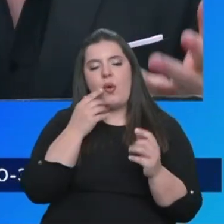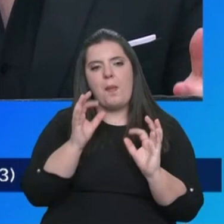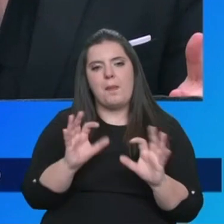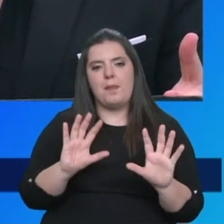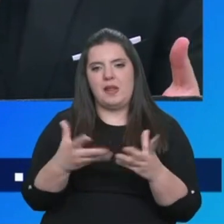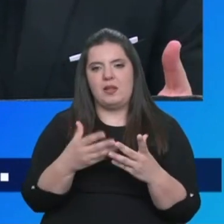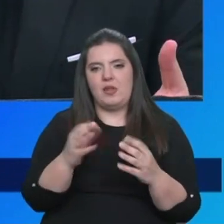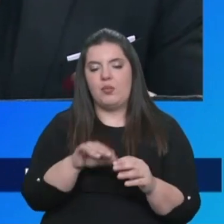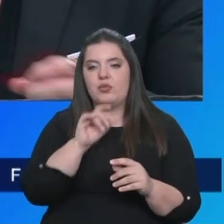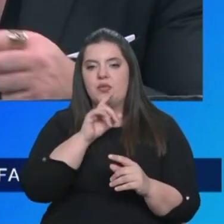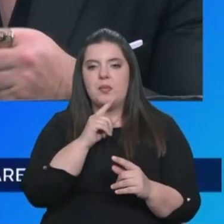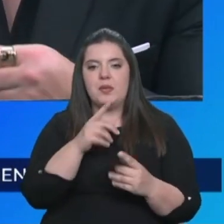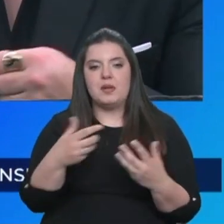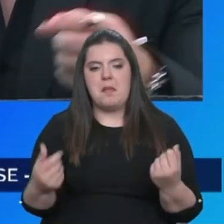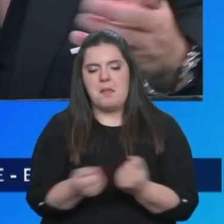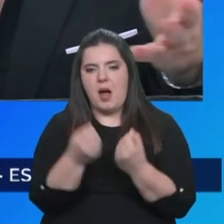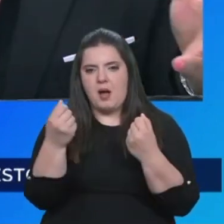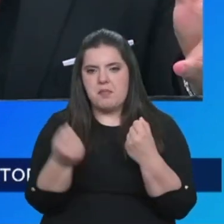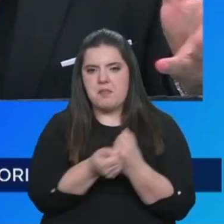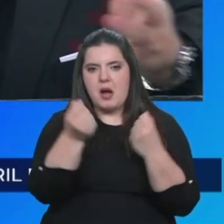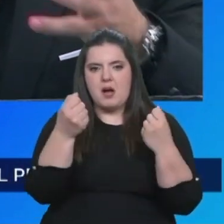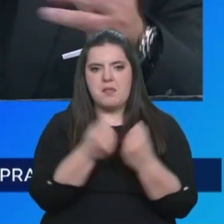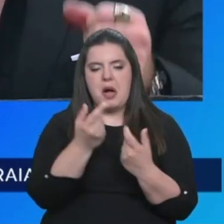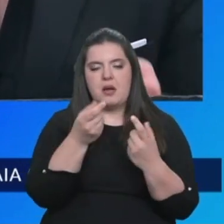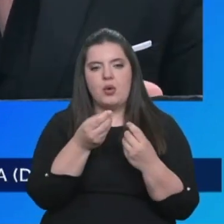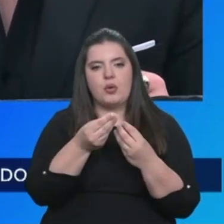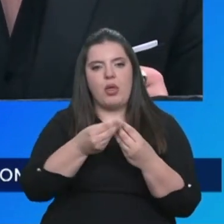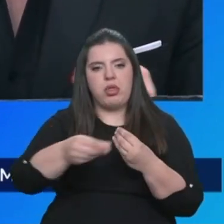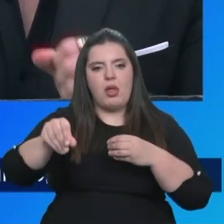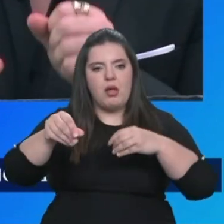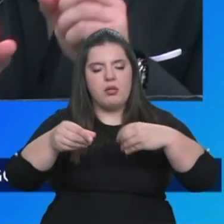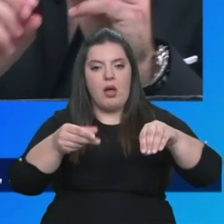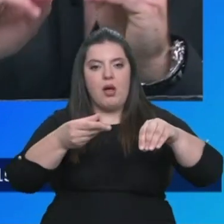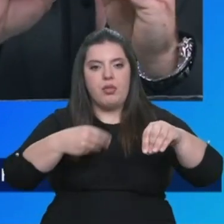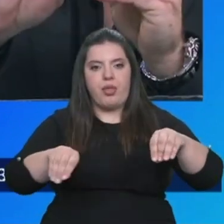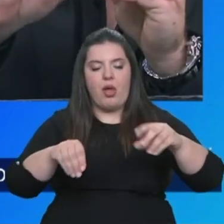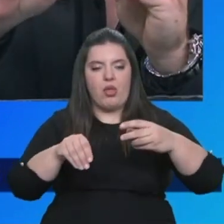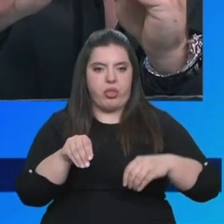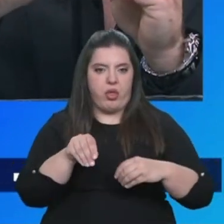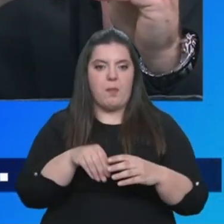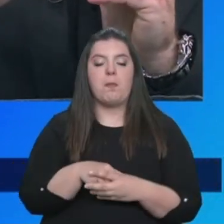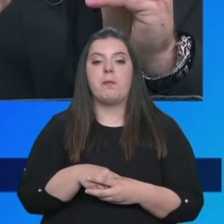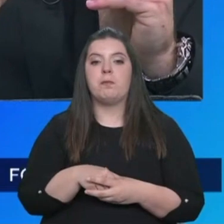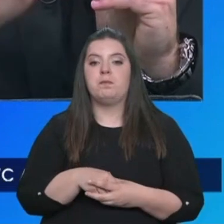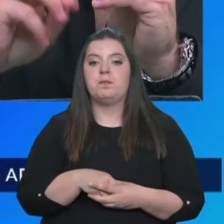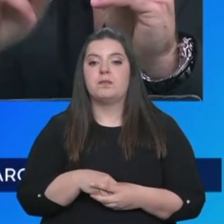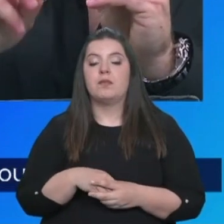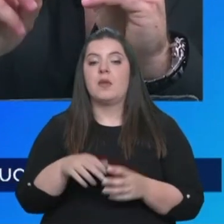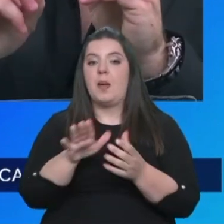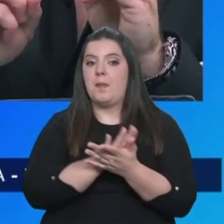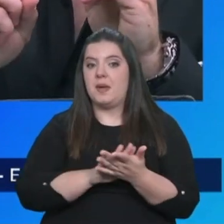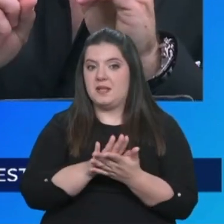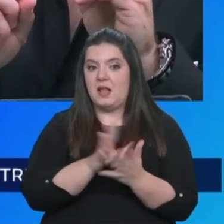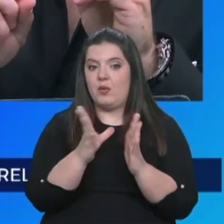ele provavelmente também recebeu impactos, e foi espalhado pela zona da cintura de asteroides. Baseado em